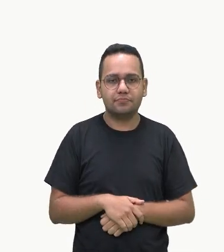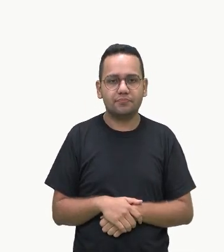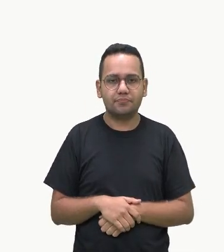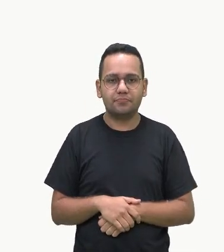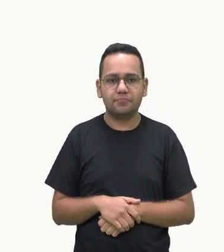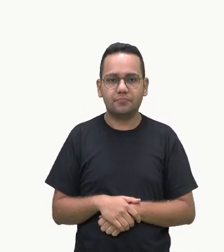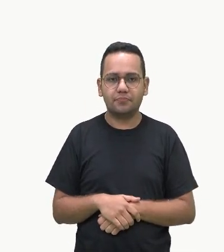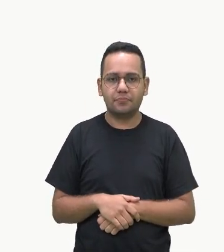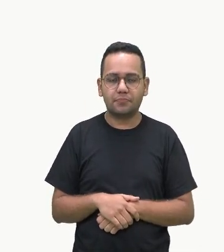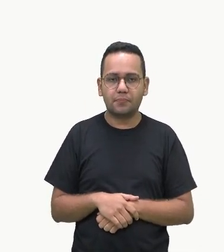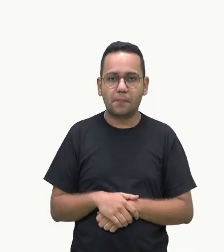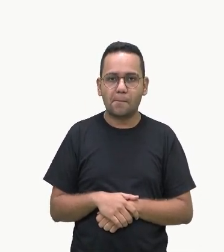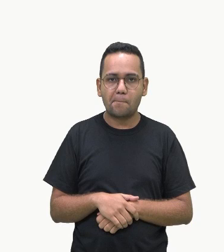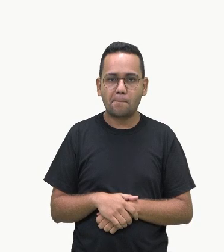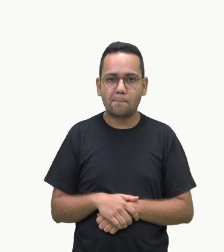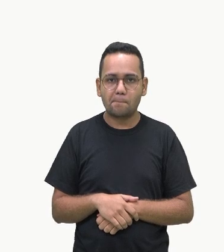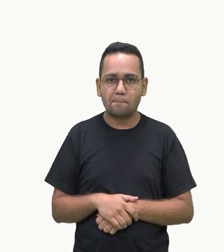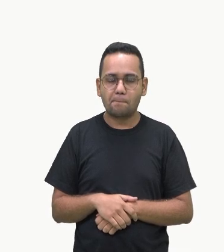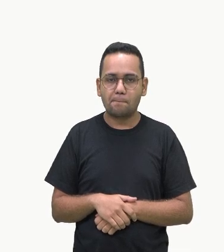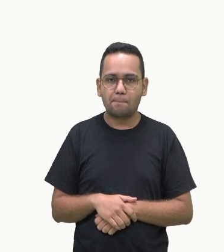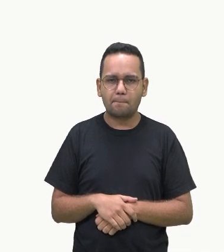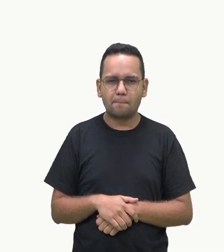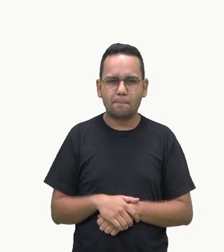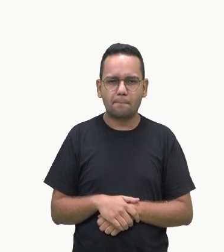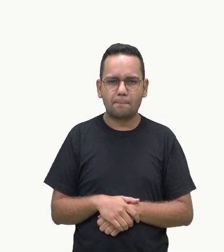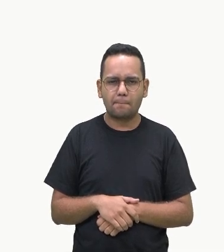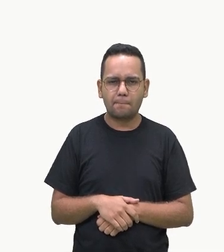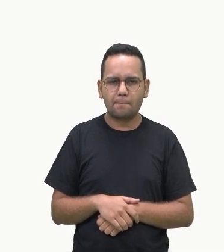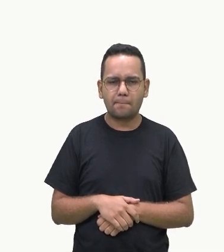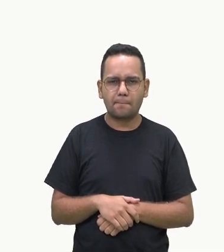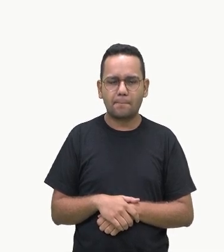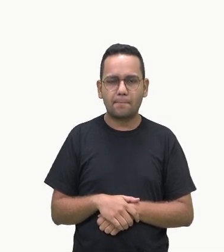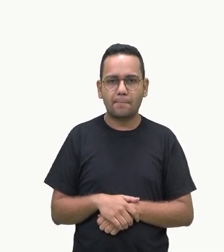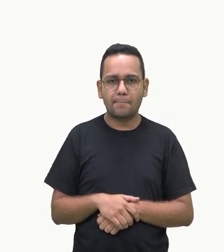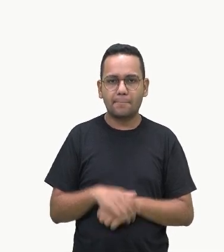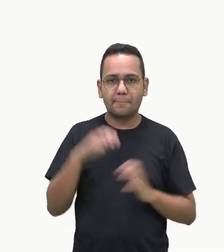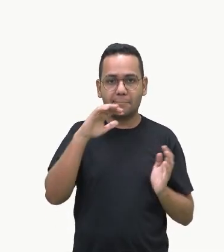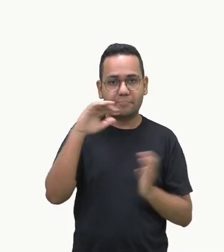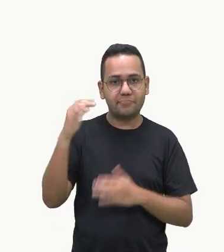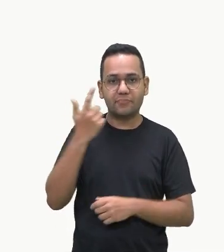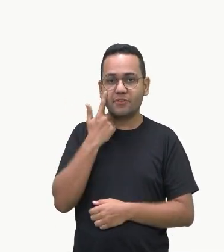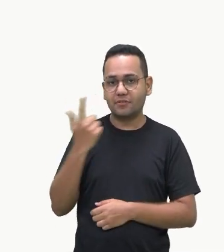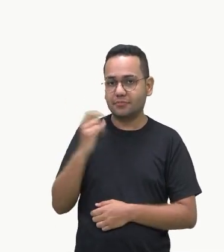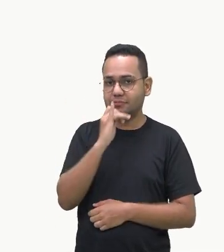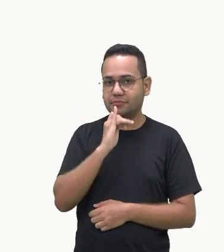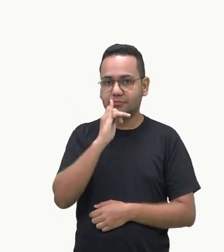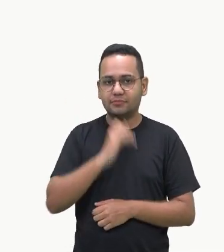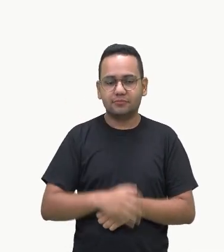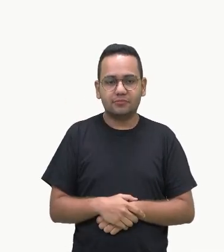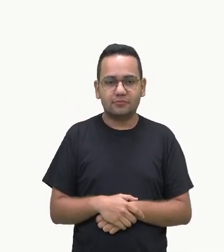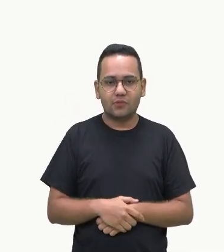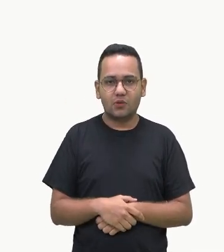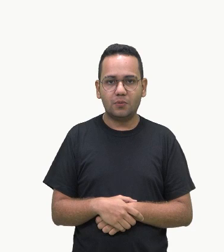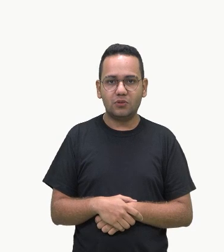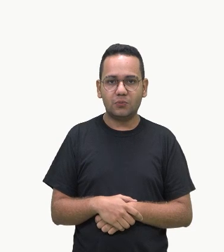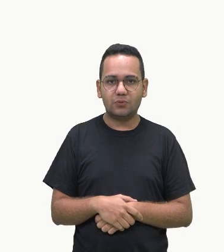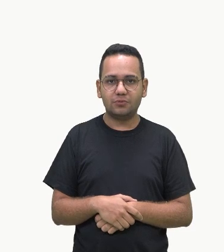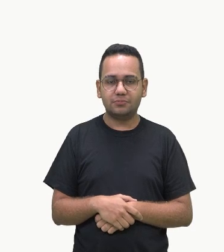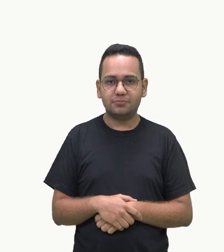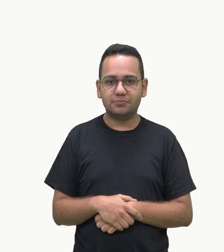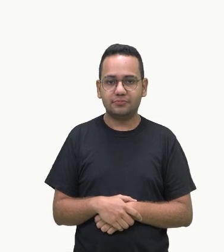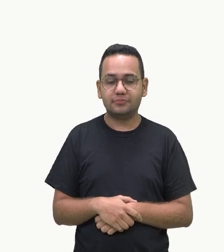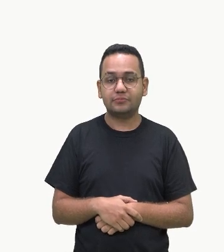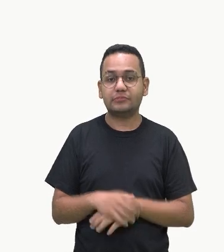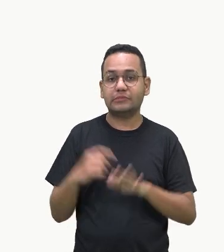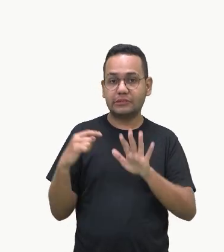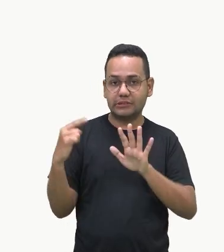também esses elementos aí na prática, trouxe aqui para vocês alguns exemplos. Temos aí, ó, 5 exemplos,